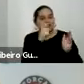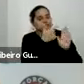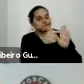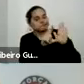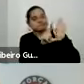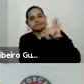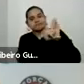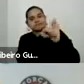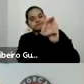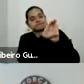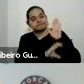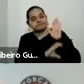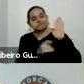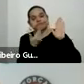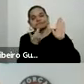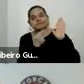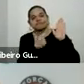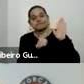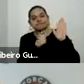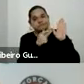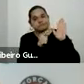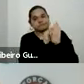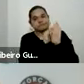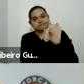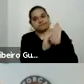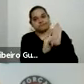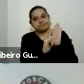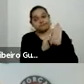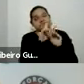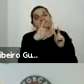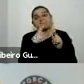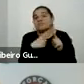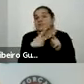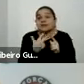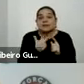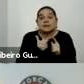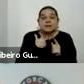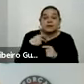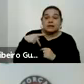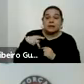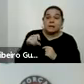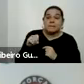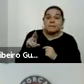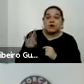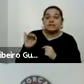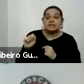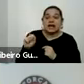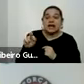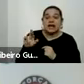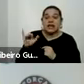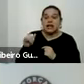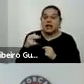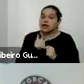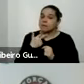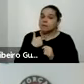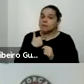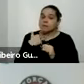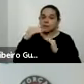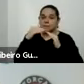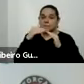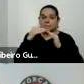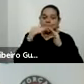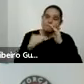inconstitucionalidade desta portaria. Porque uma portaria não pode baixar algo na